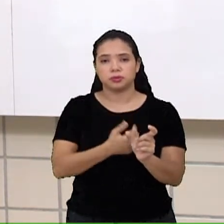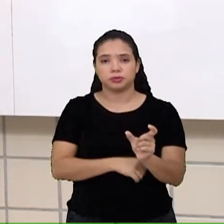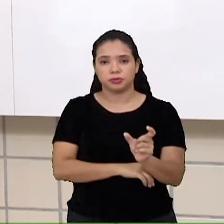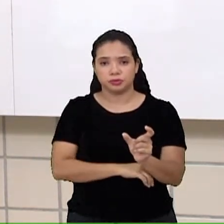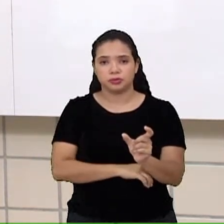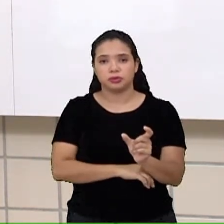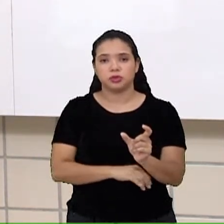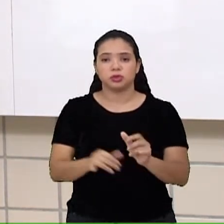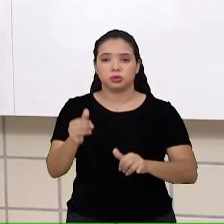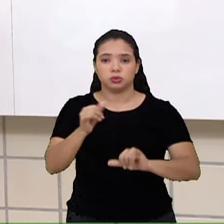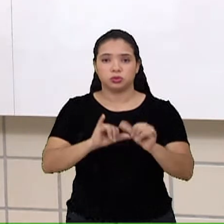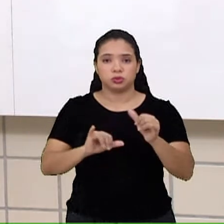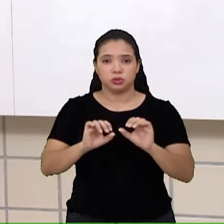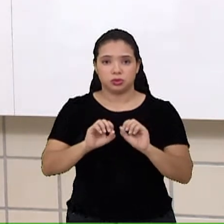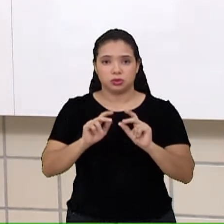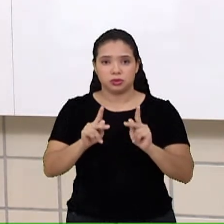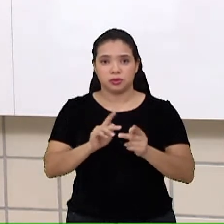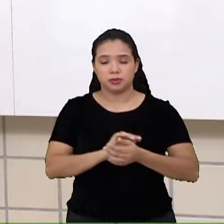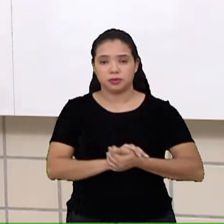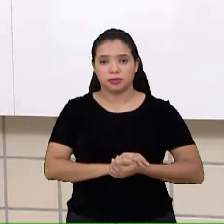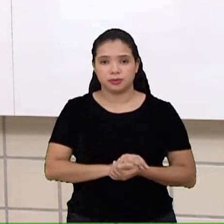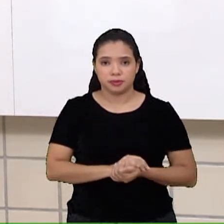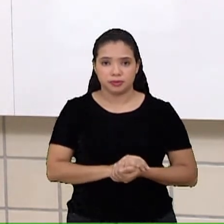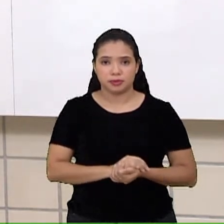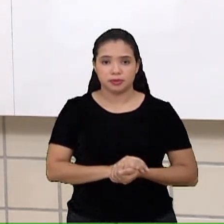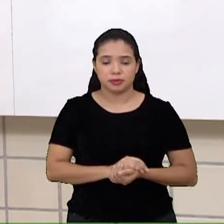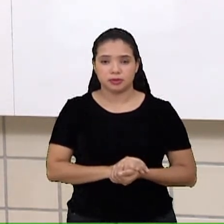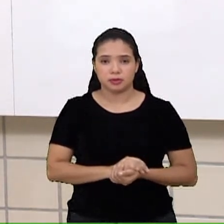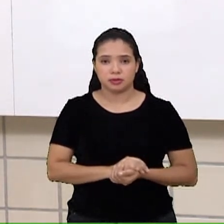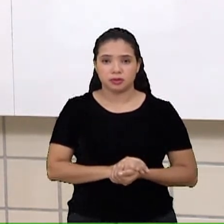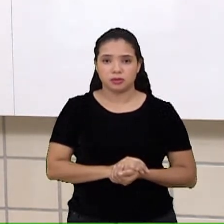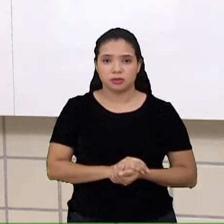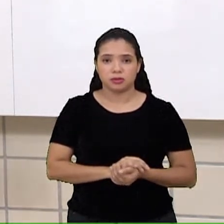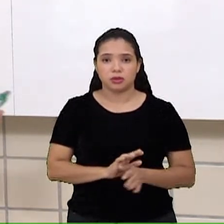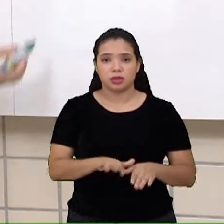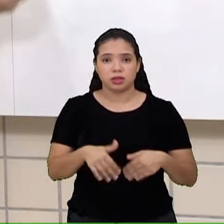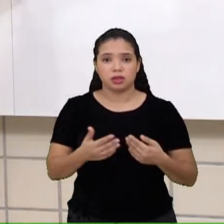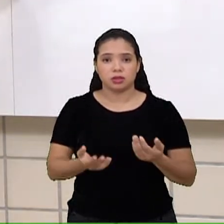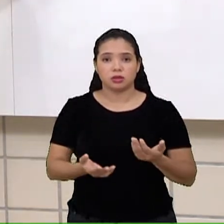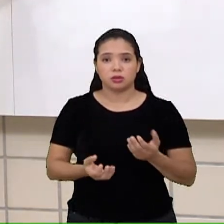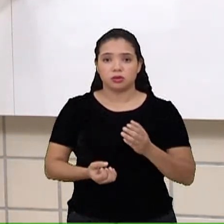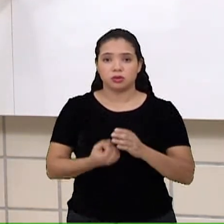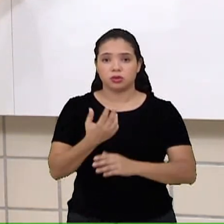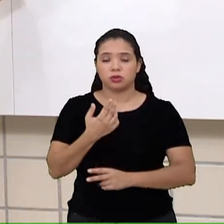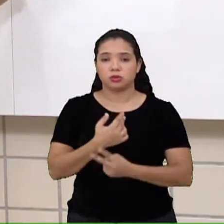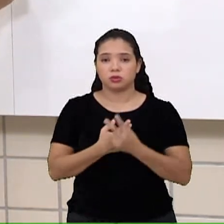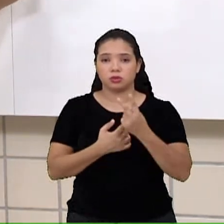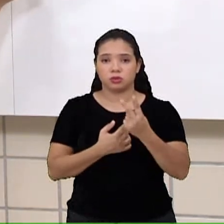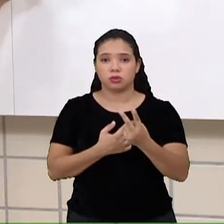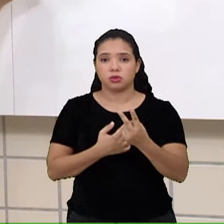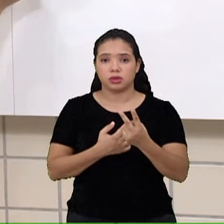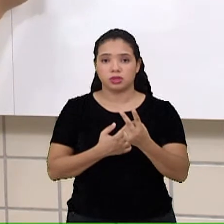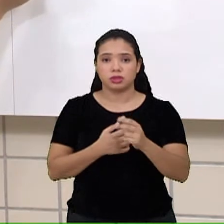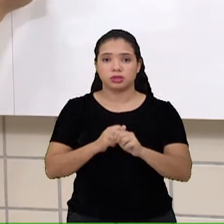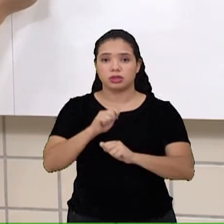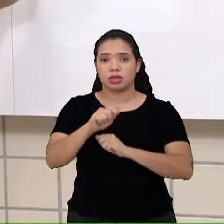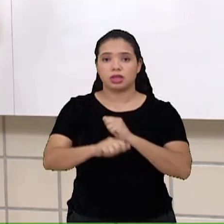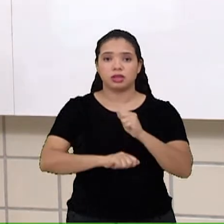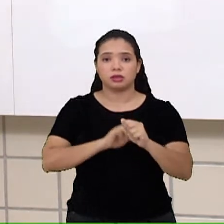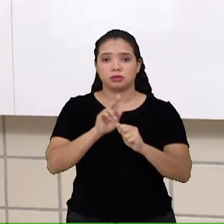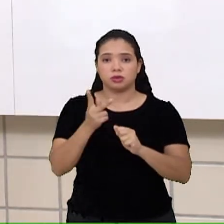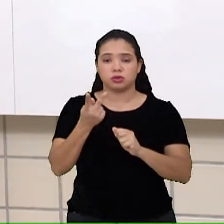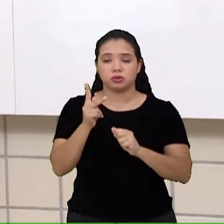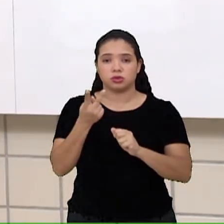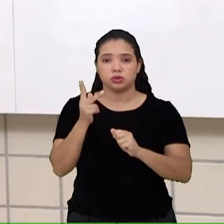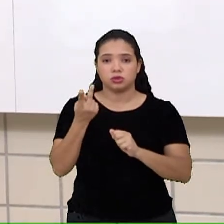naquela substância química, perdão. Naquela substância química. Então, aqui eu tenho 2 átomos de hidrogênio,